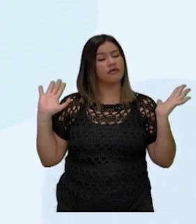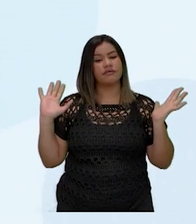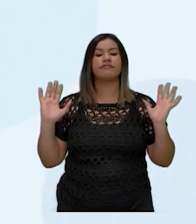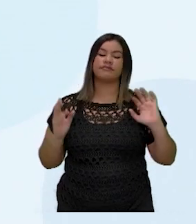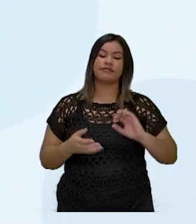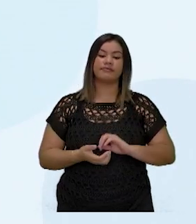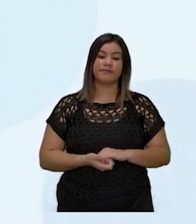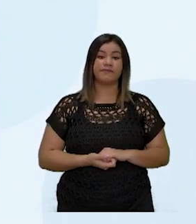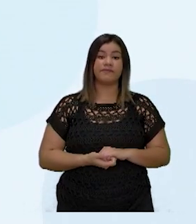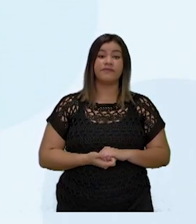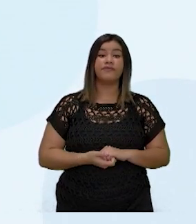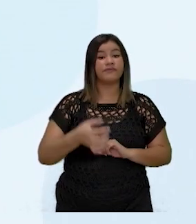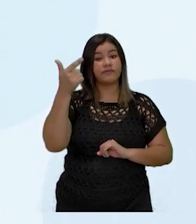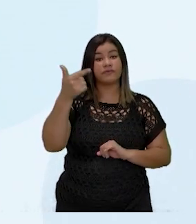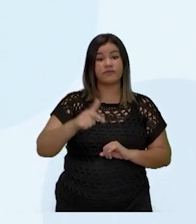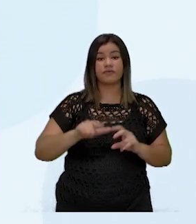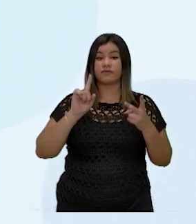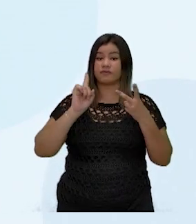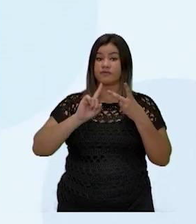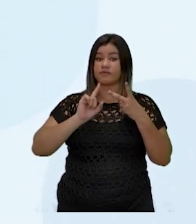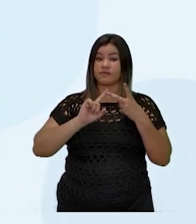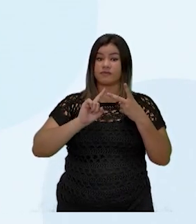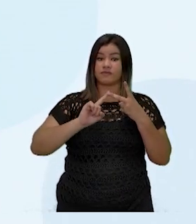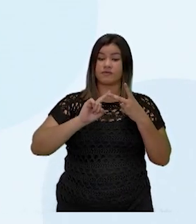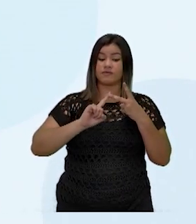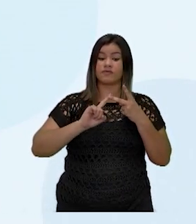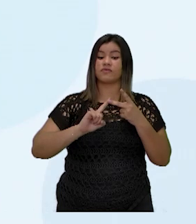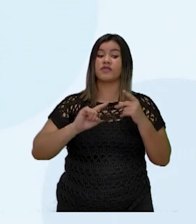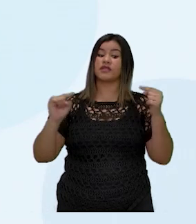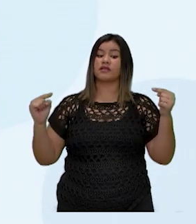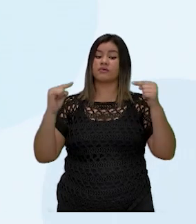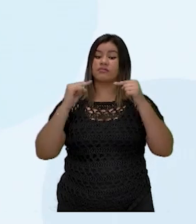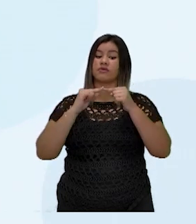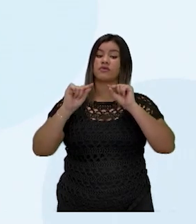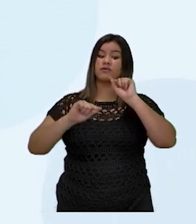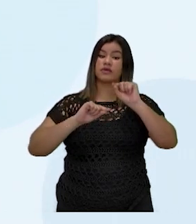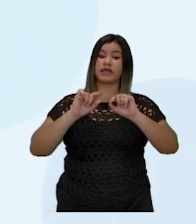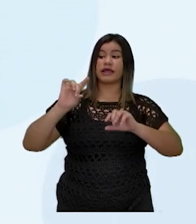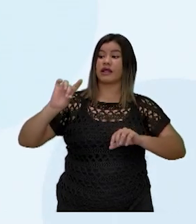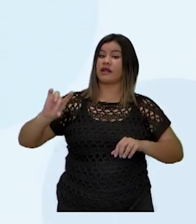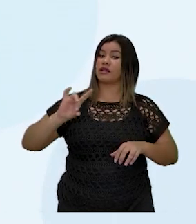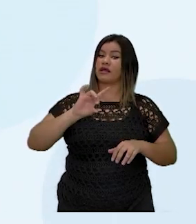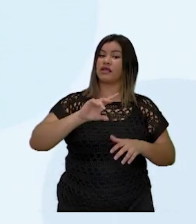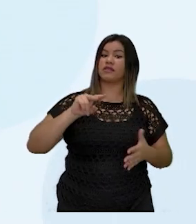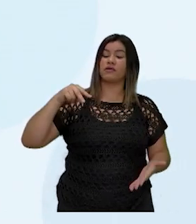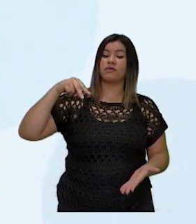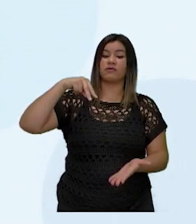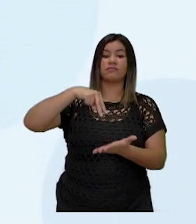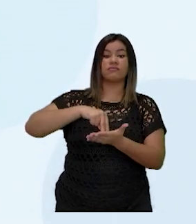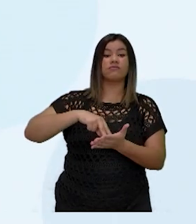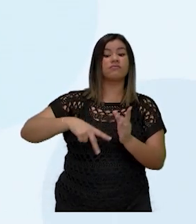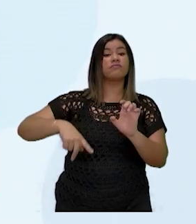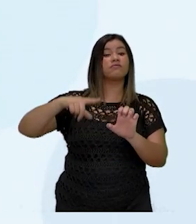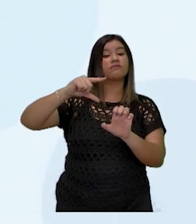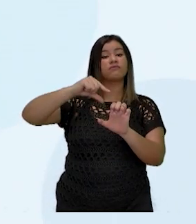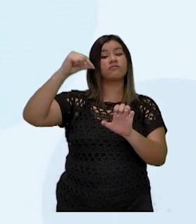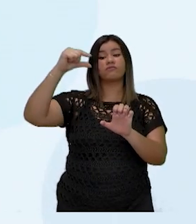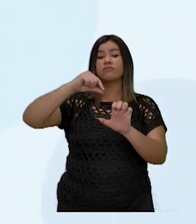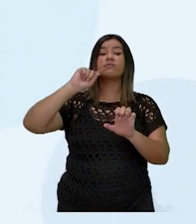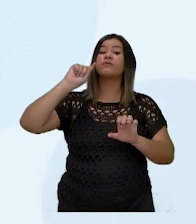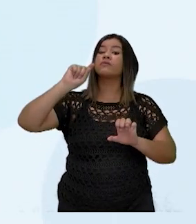jovens, destinado à habilitação de arte, com 2 aulas semanais. O